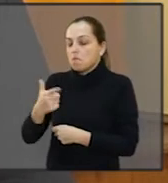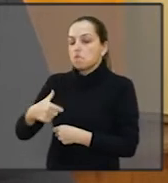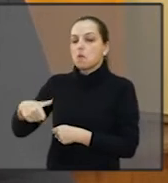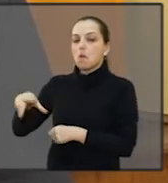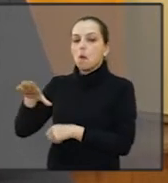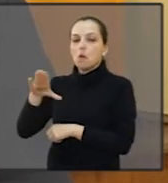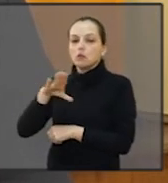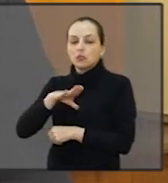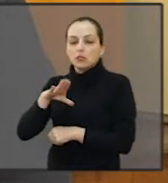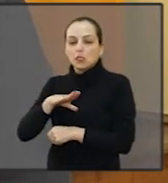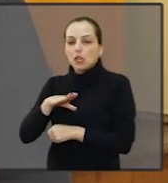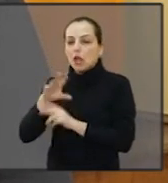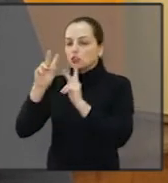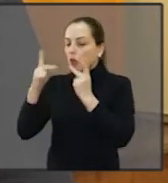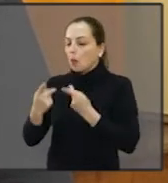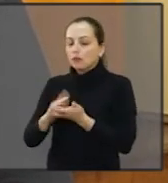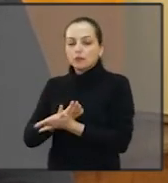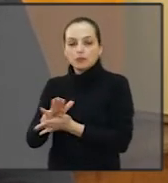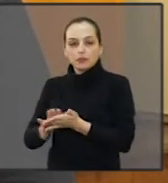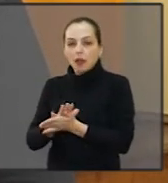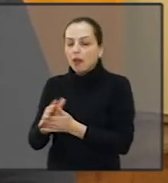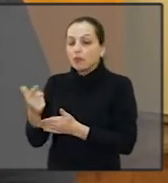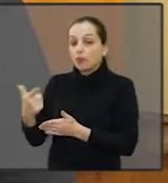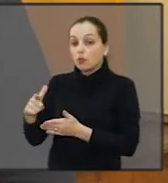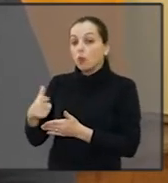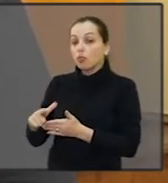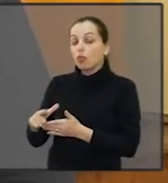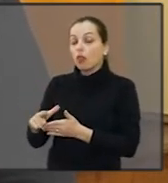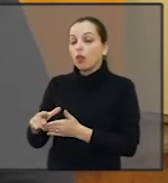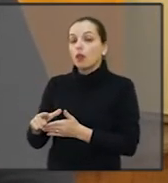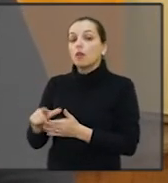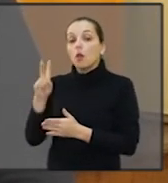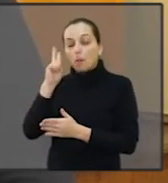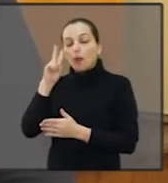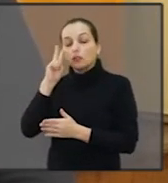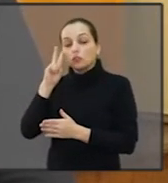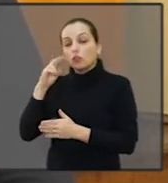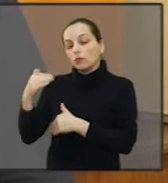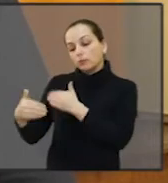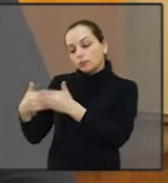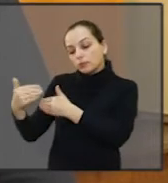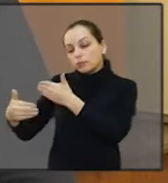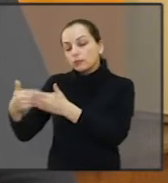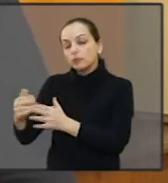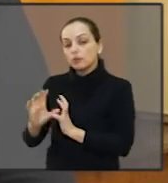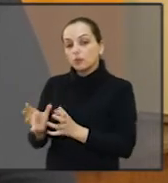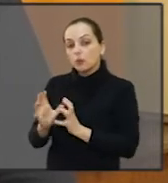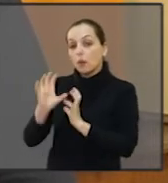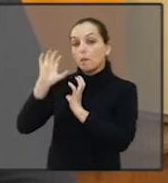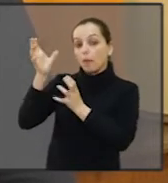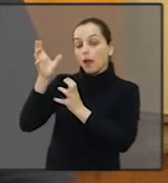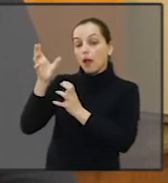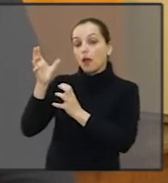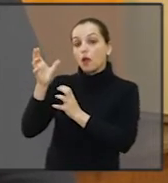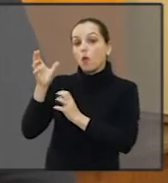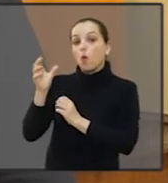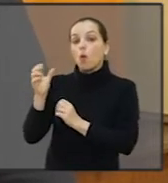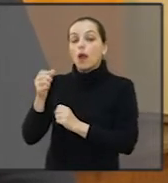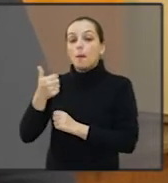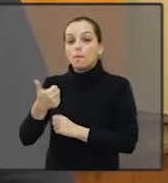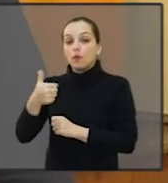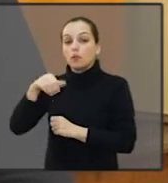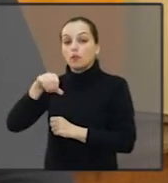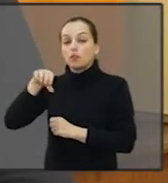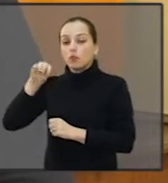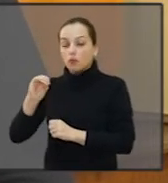não têm nenhum reconhecimento, apesar de toda a história bonita que a gente fez no basquete feminino. A década de 90